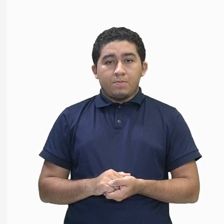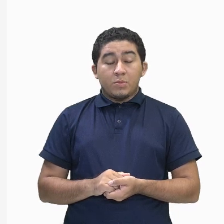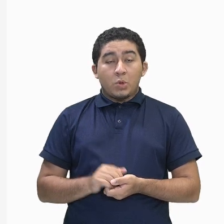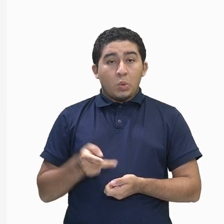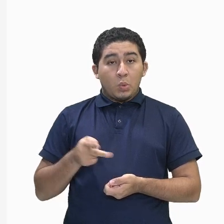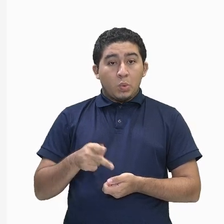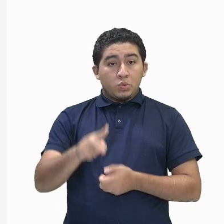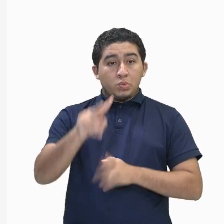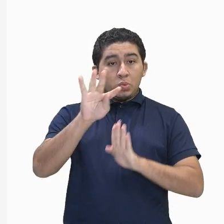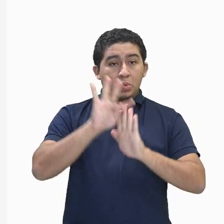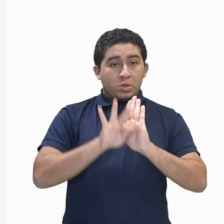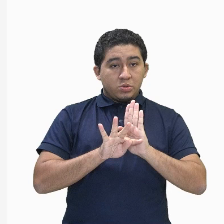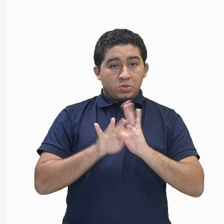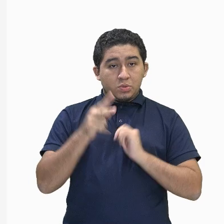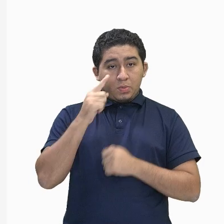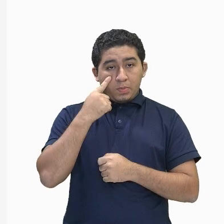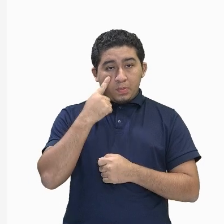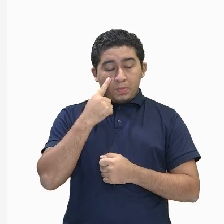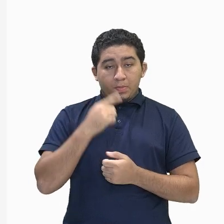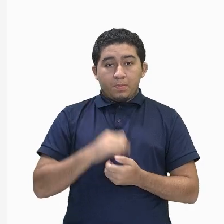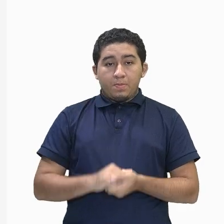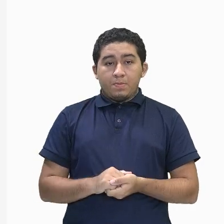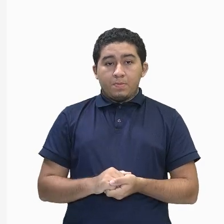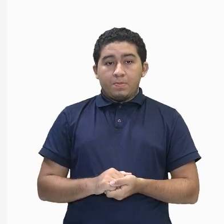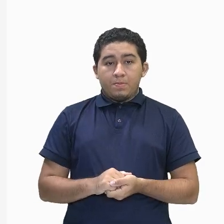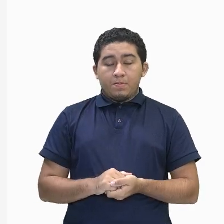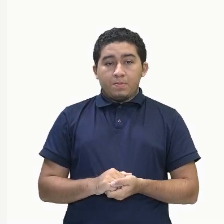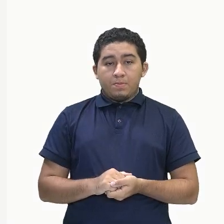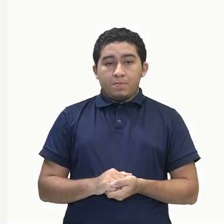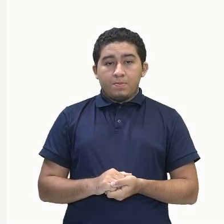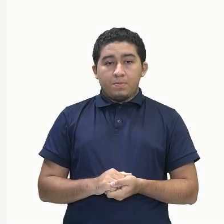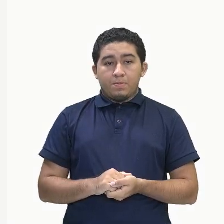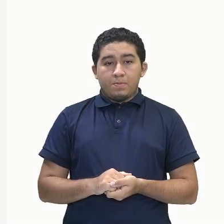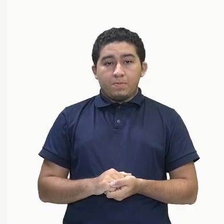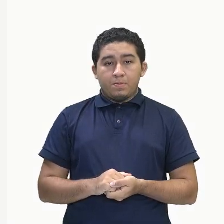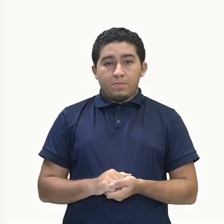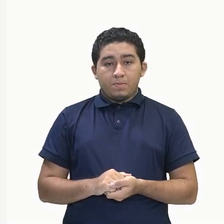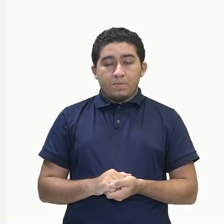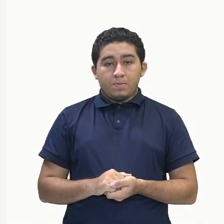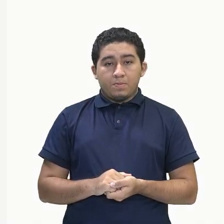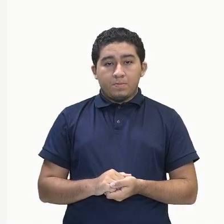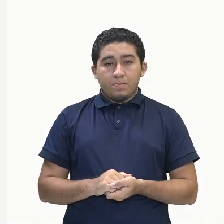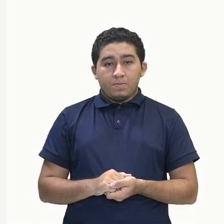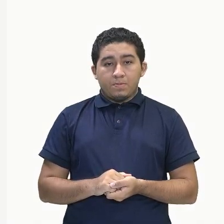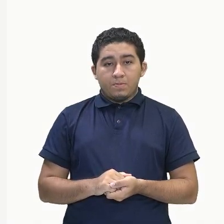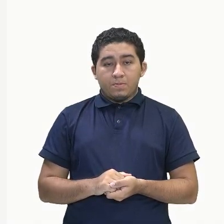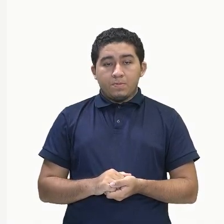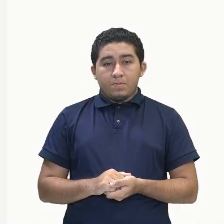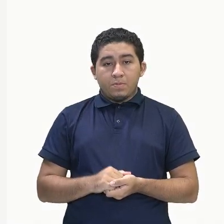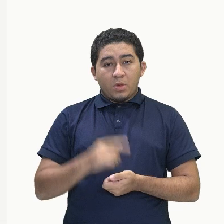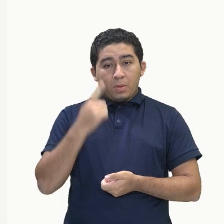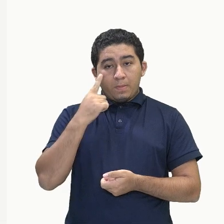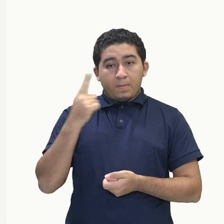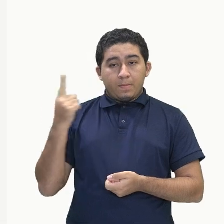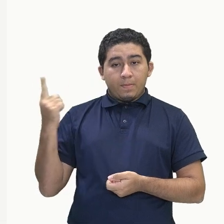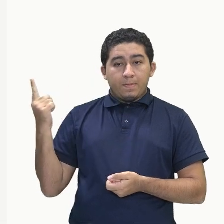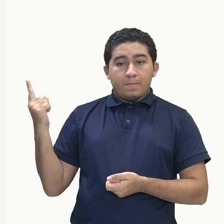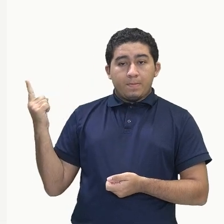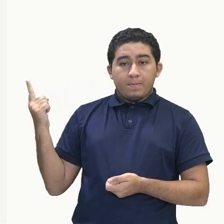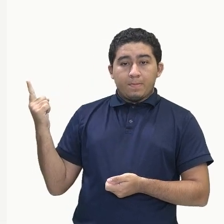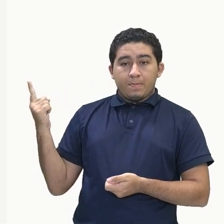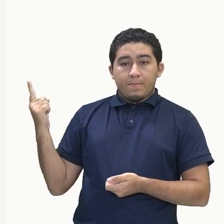típico, ok? O verde já está marcado aqui, tá? Que é as palavras-chave, certo?